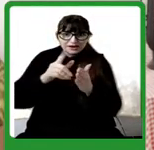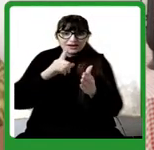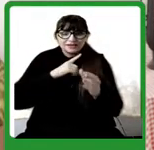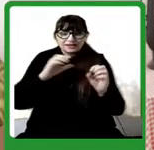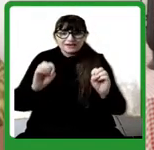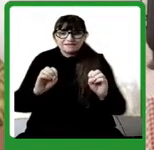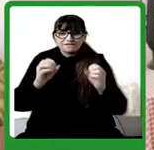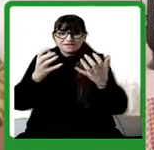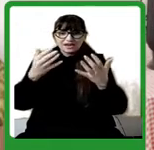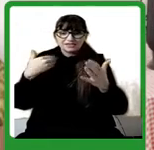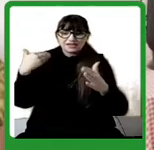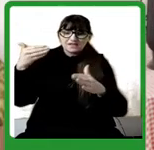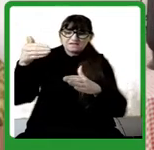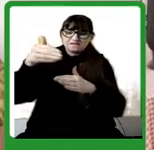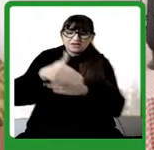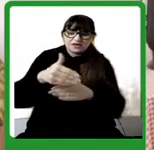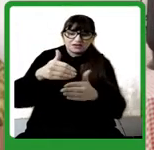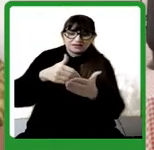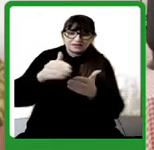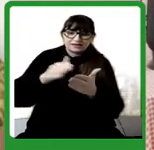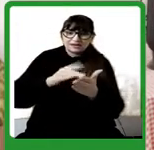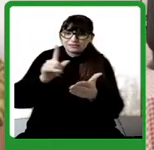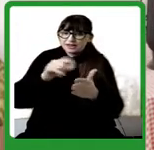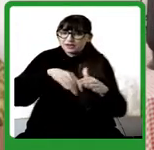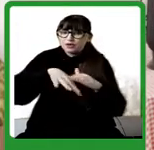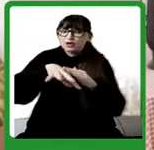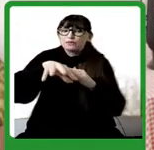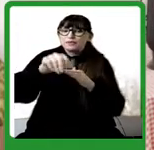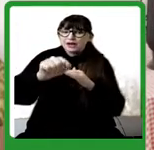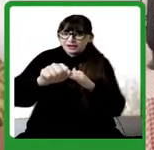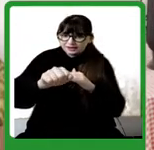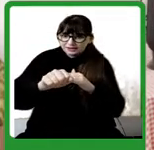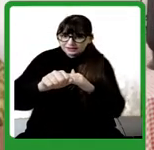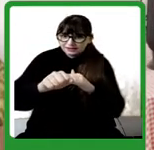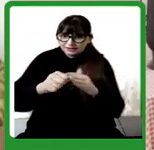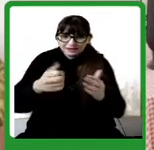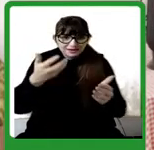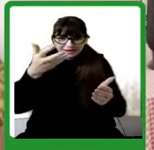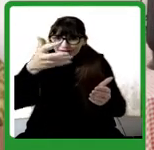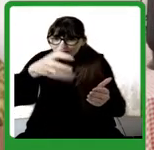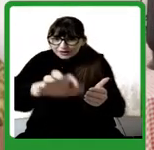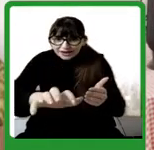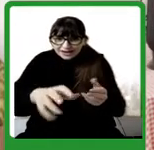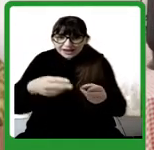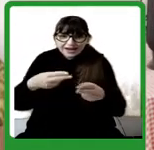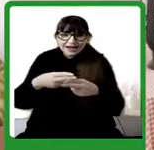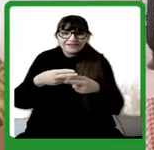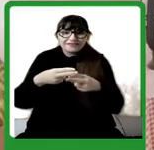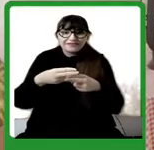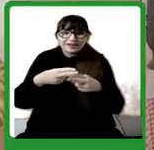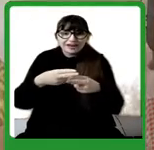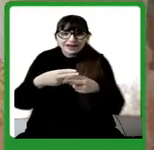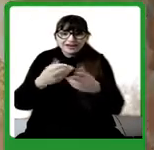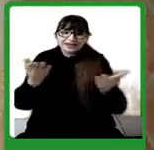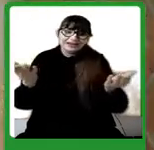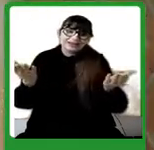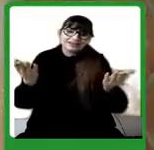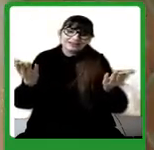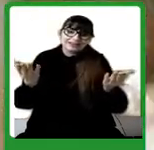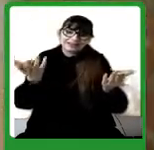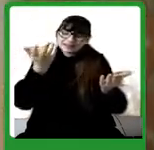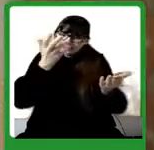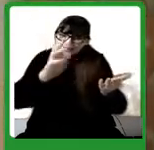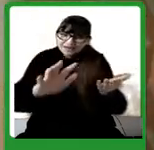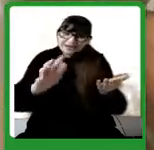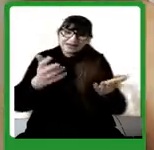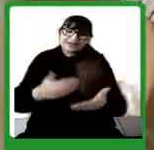eu vou marcar o meu para as vizinhas não roubar. Quem que vai querer os teus talher? Ninguém! E os pratos também?